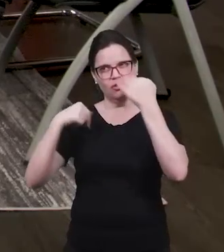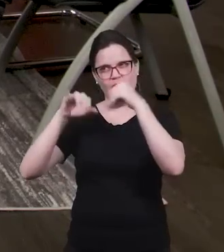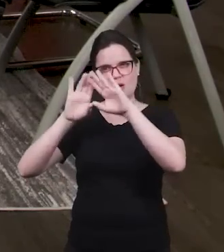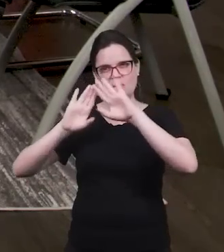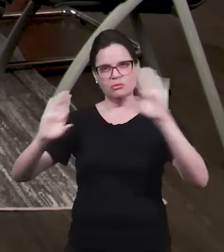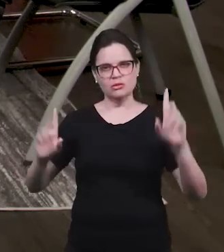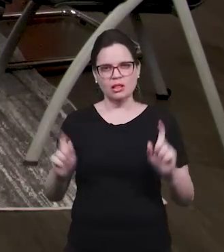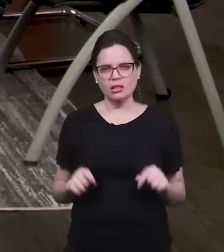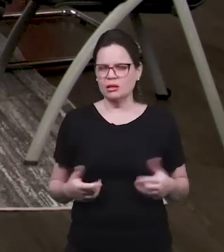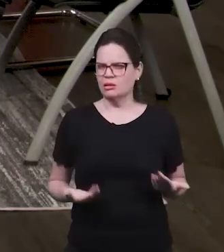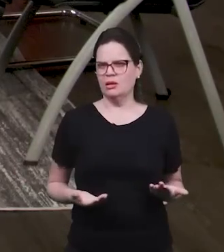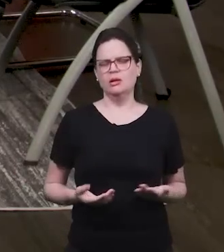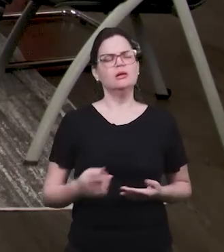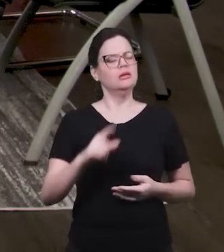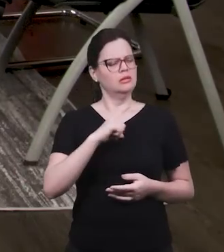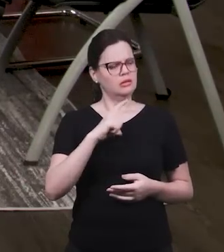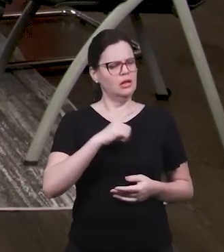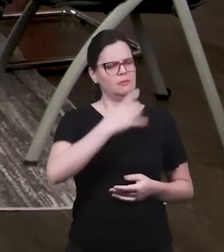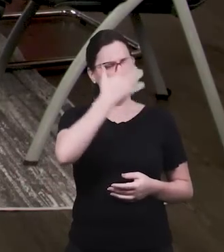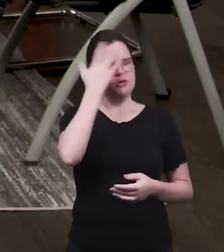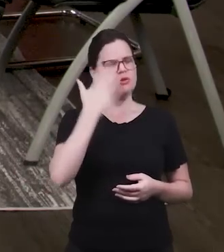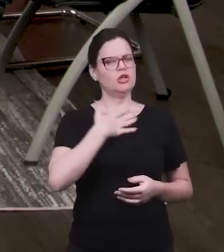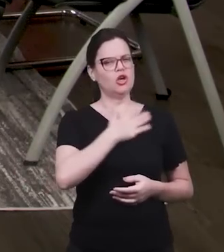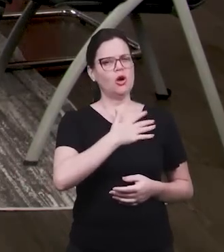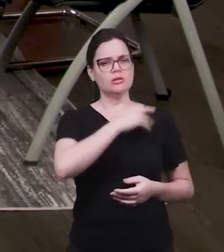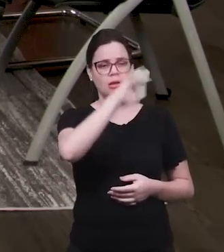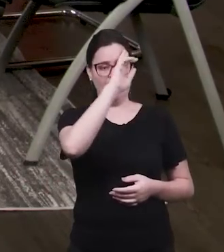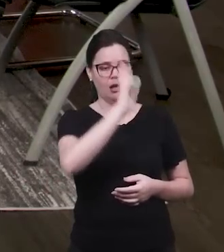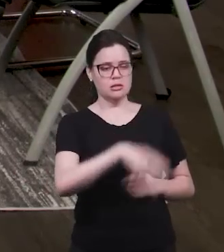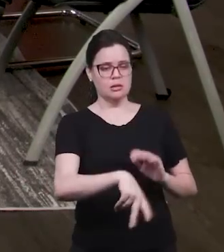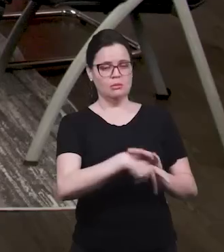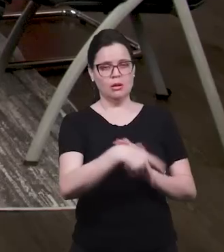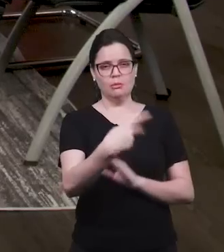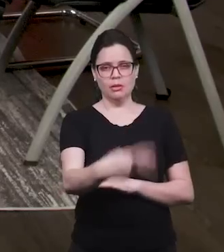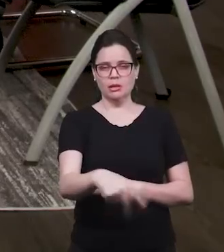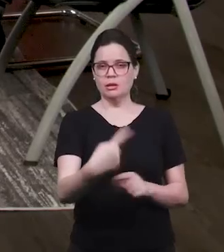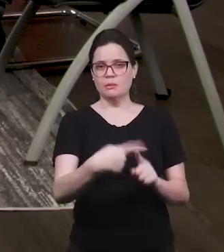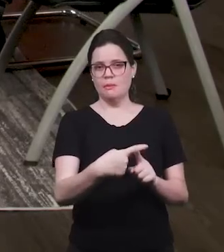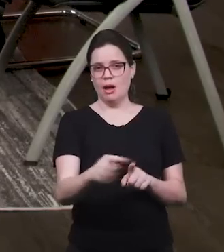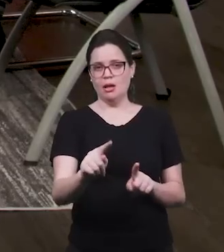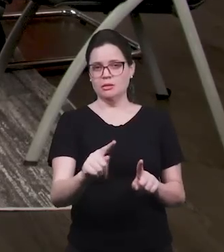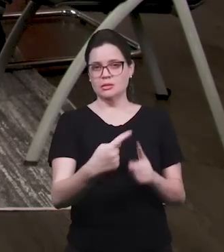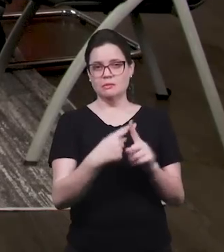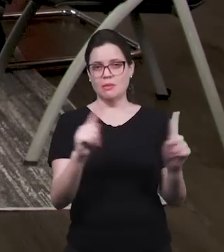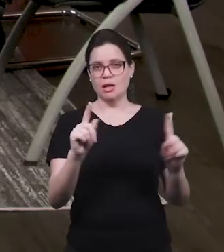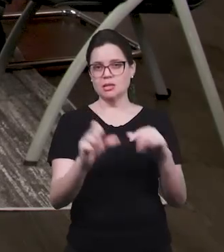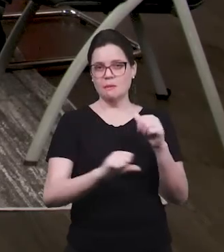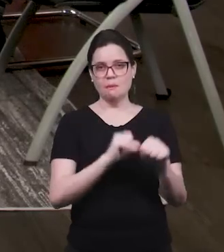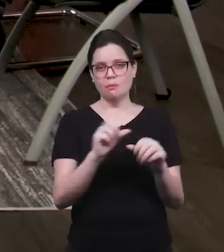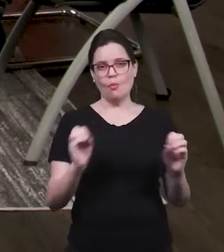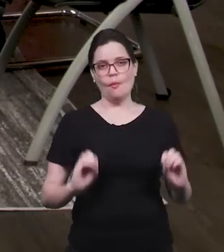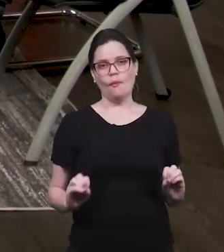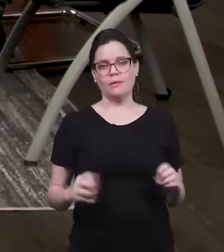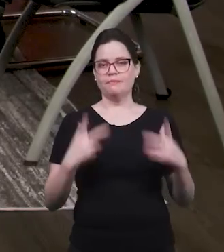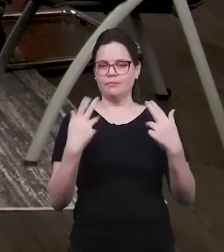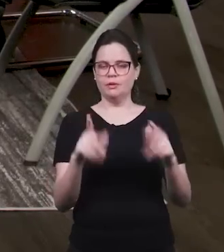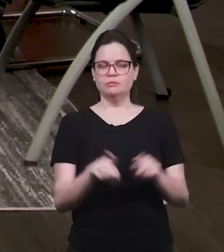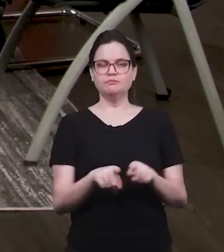filosofia para o homem. É a razão dele. Mas não muda nada. Porque a filosofia,